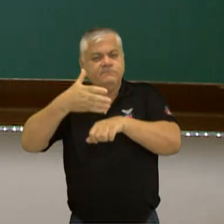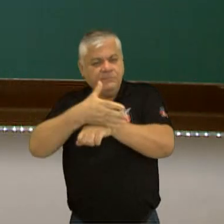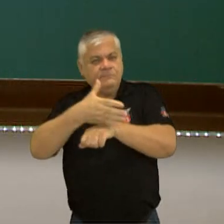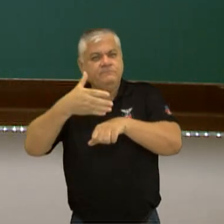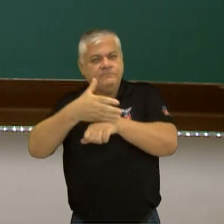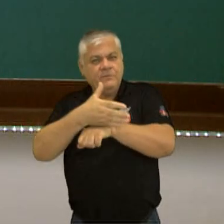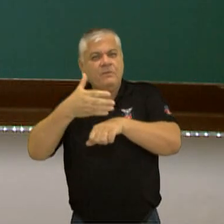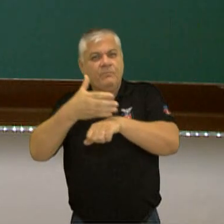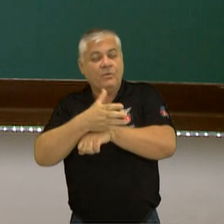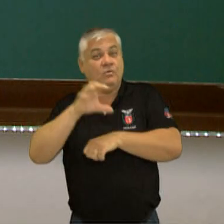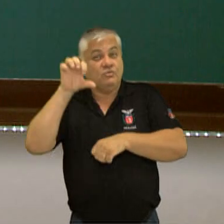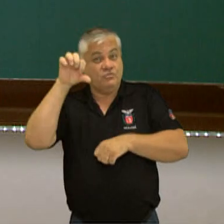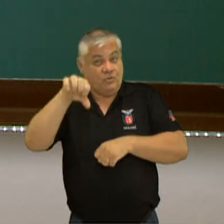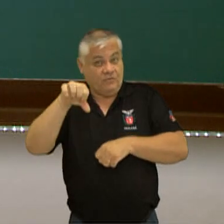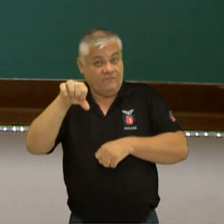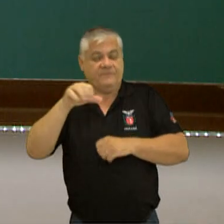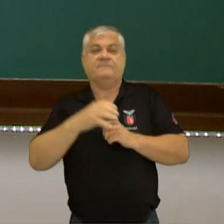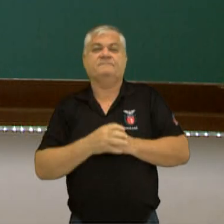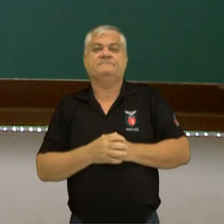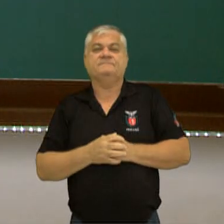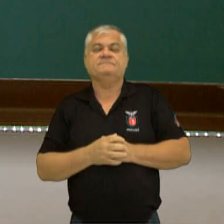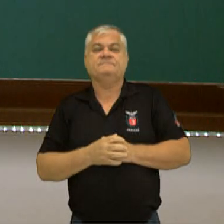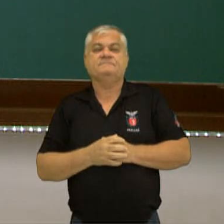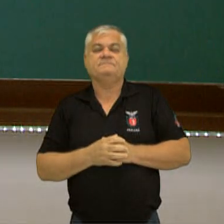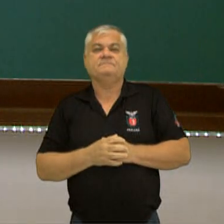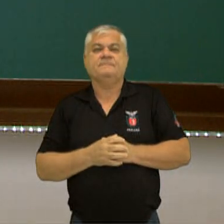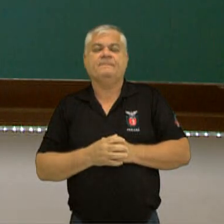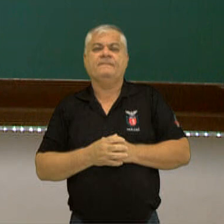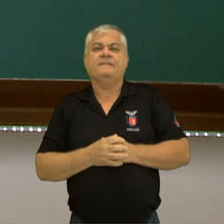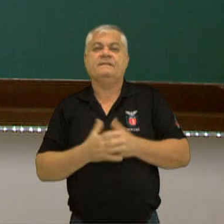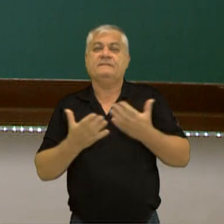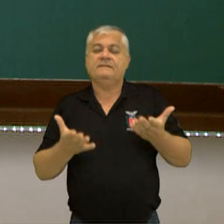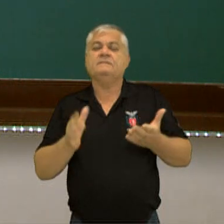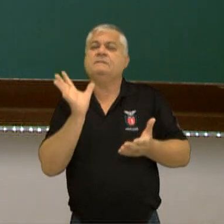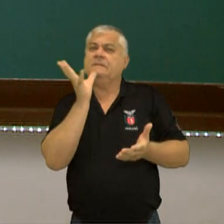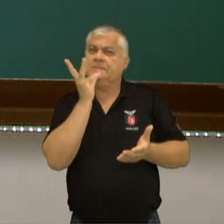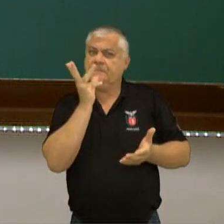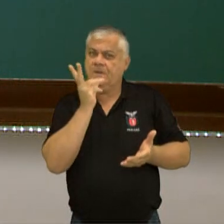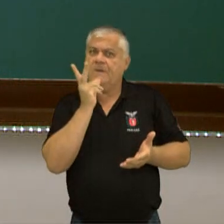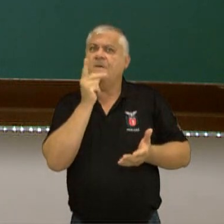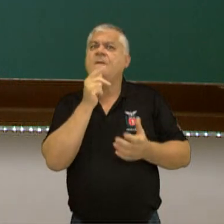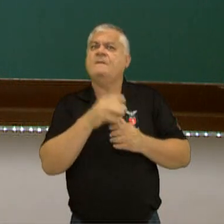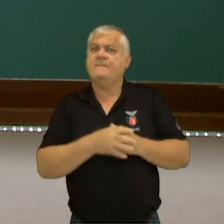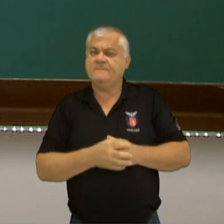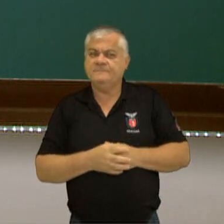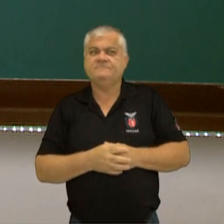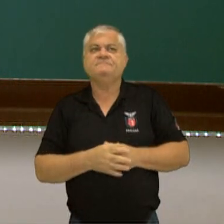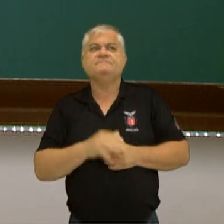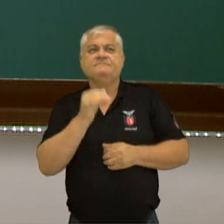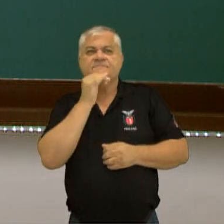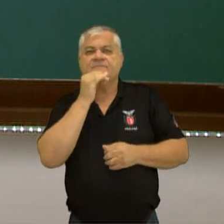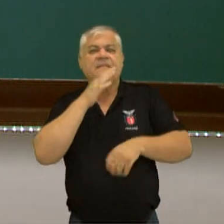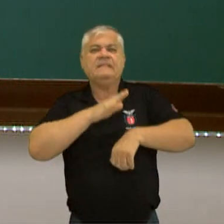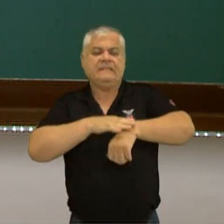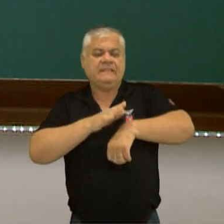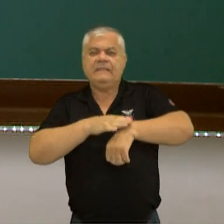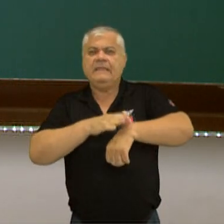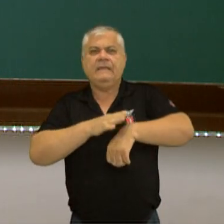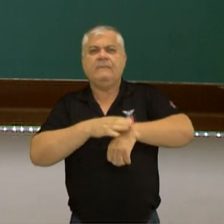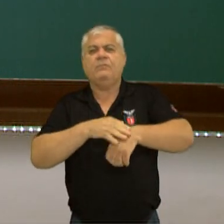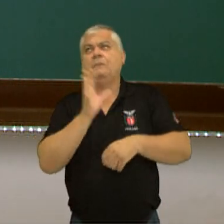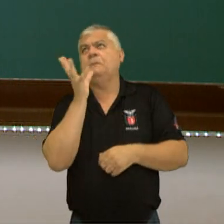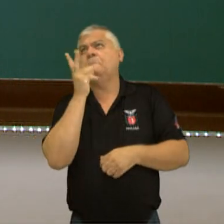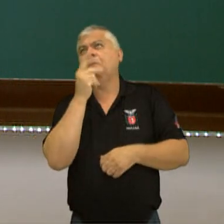o time tem 9 entradas, tá? É por isso que ele é tão demorado, tá? Então, aqui, ó, não há tempo e duração